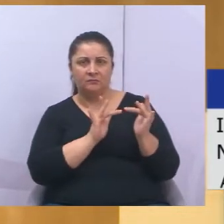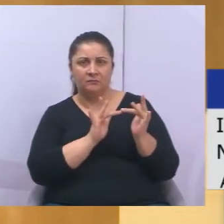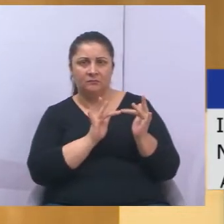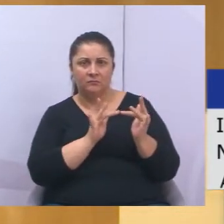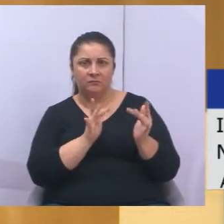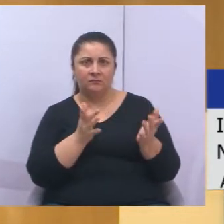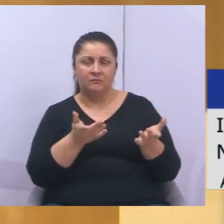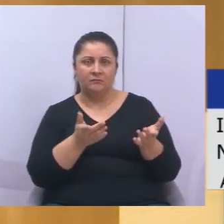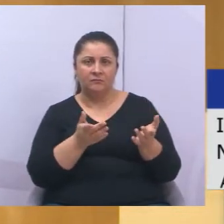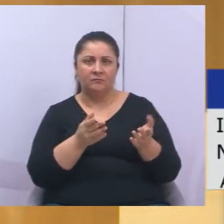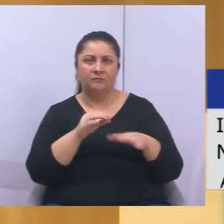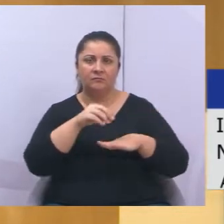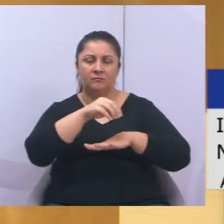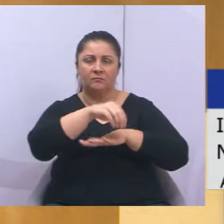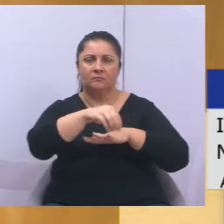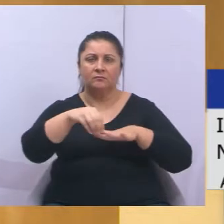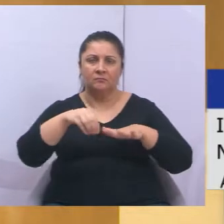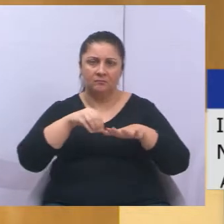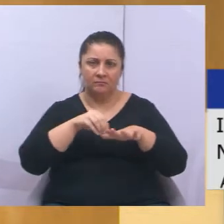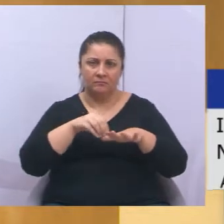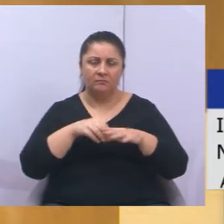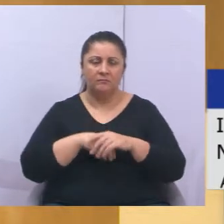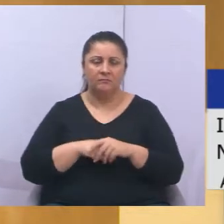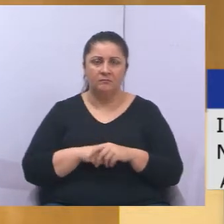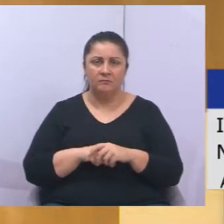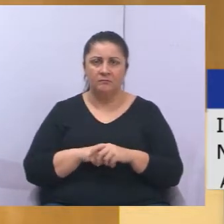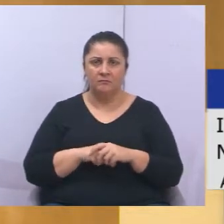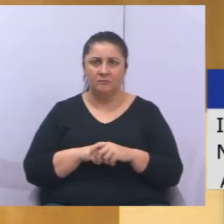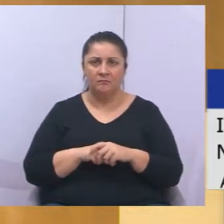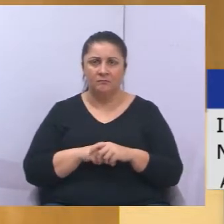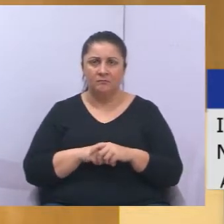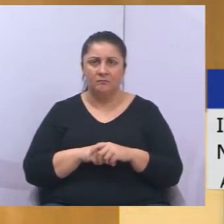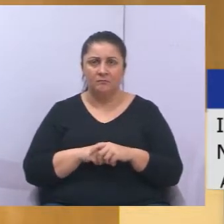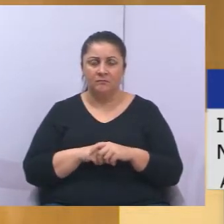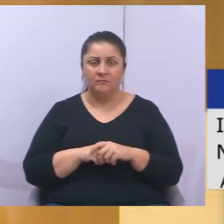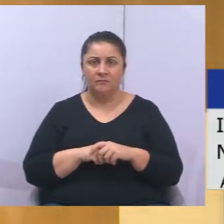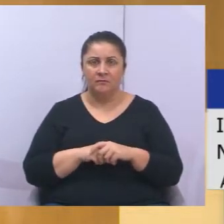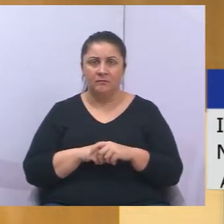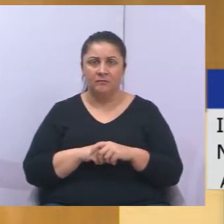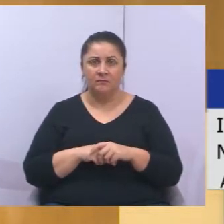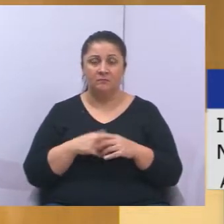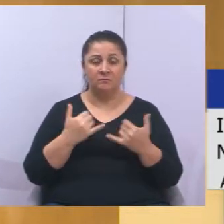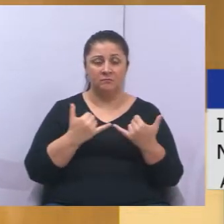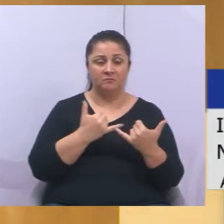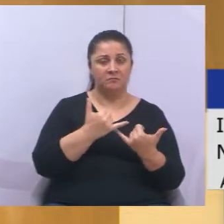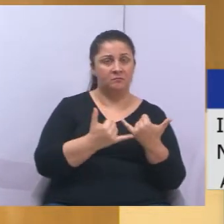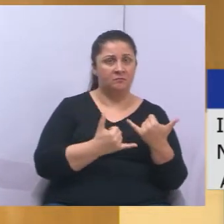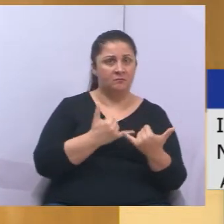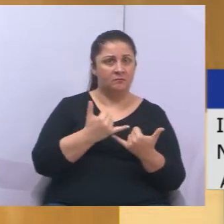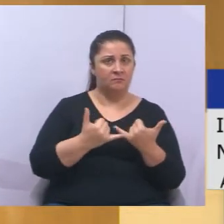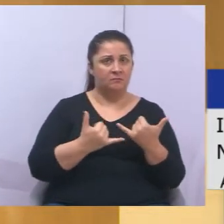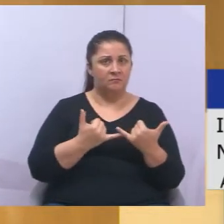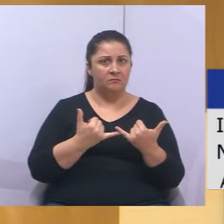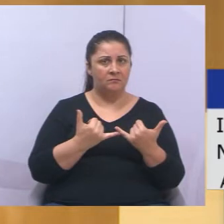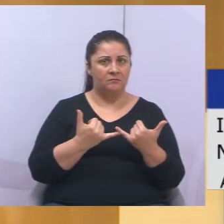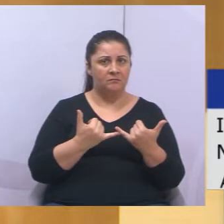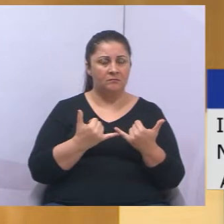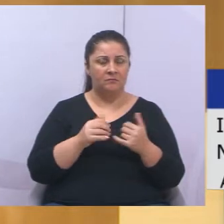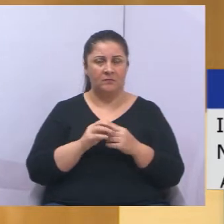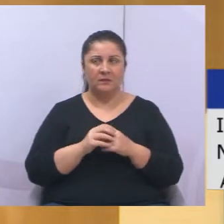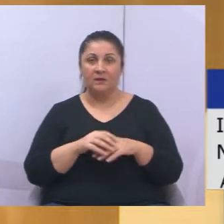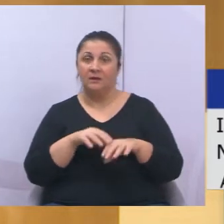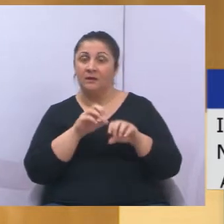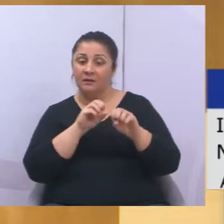redes sociais, vereadores. Estão expostas a jogos que, ao invés